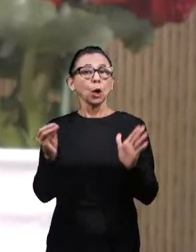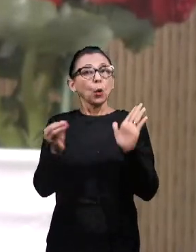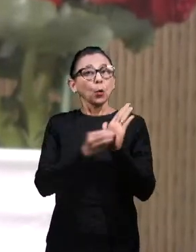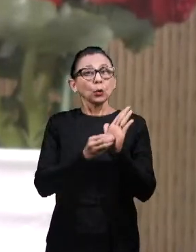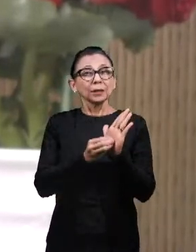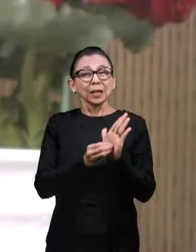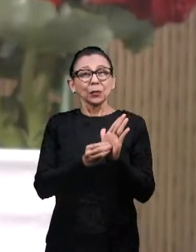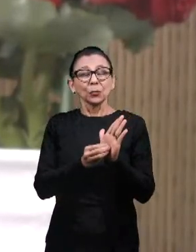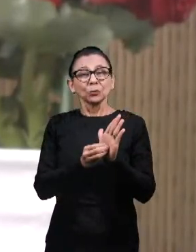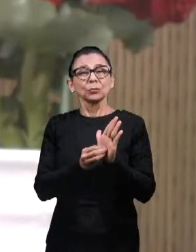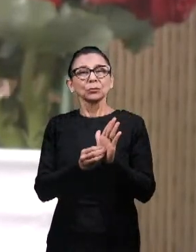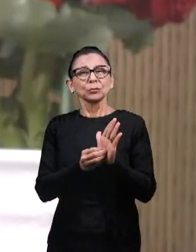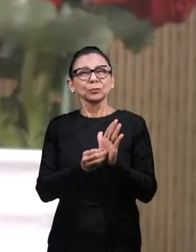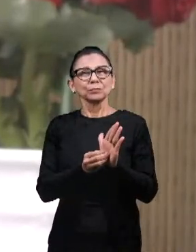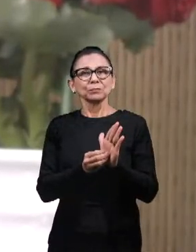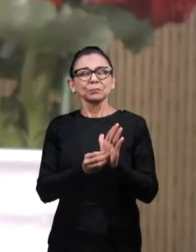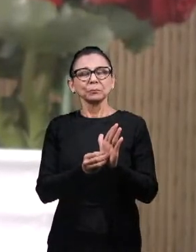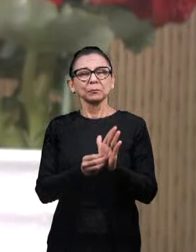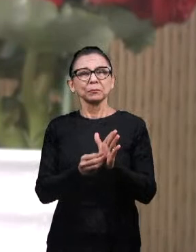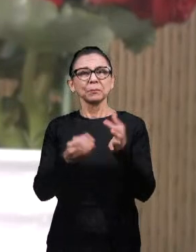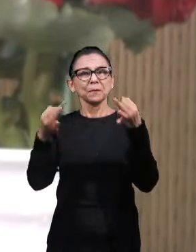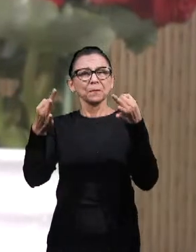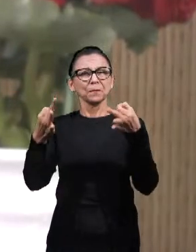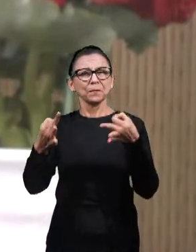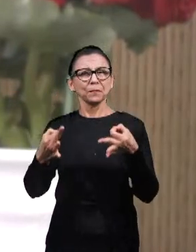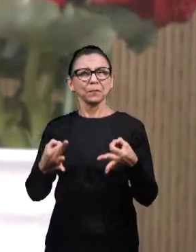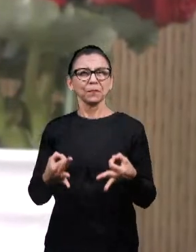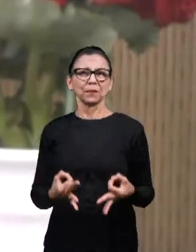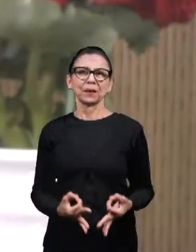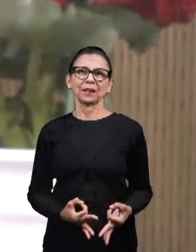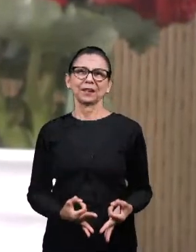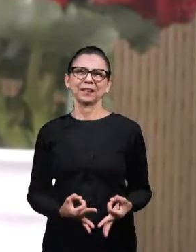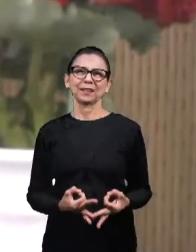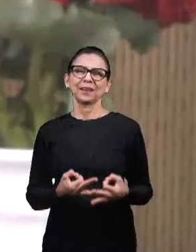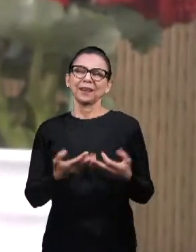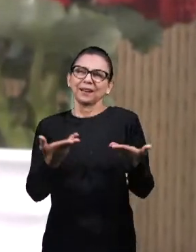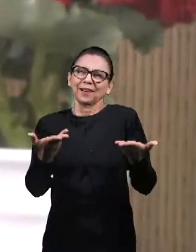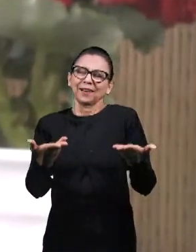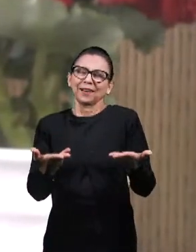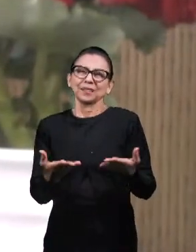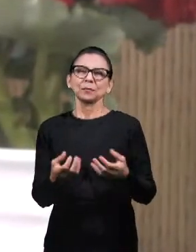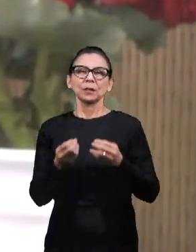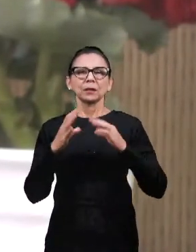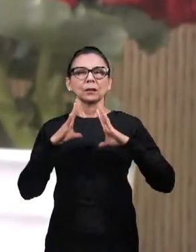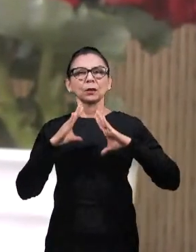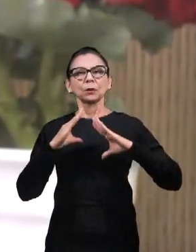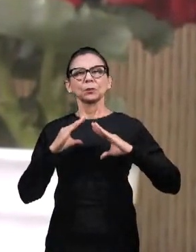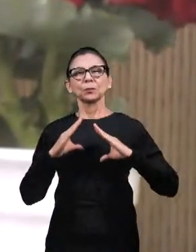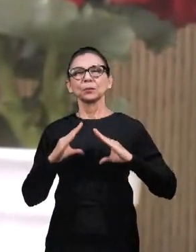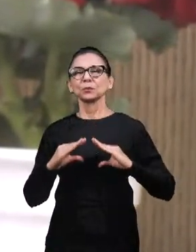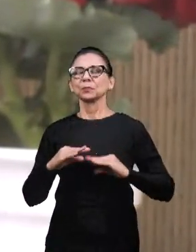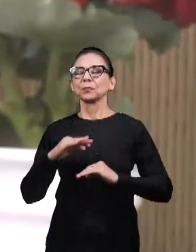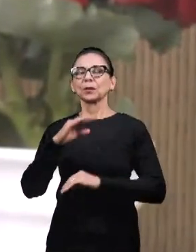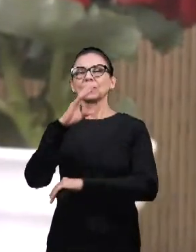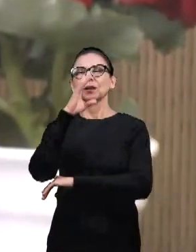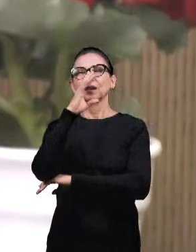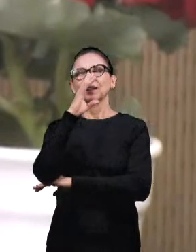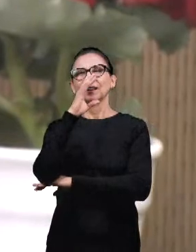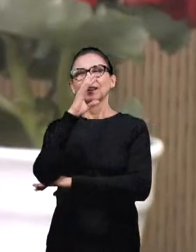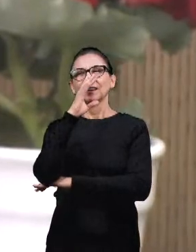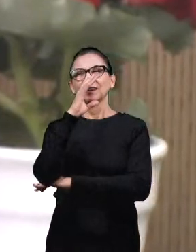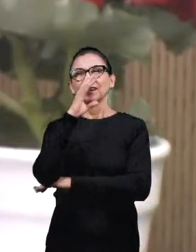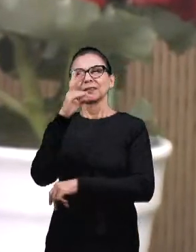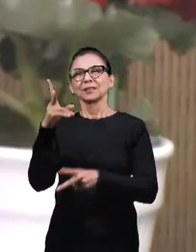o máximo possível, como também o aconchego. Você longe fisicamente e você percebe o